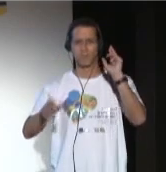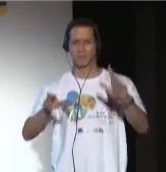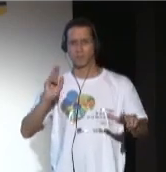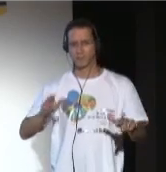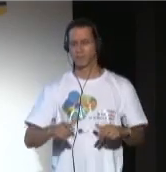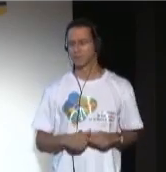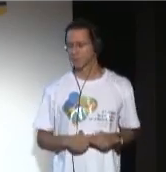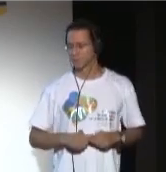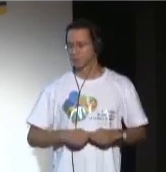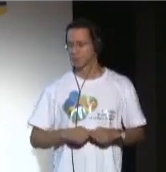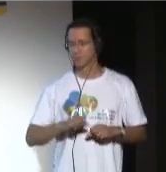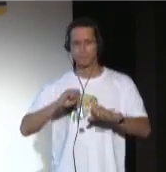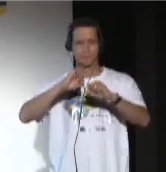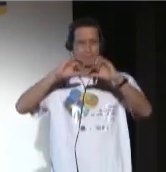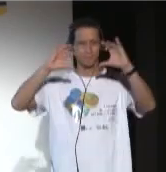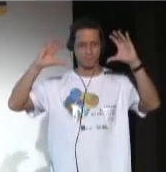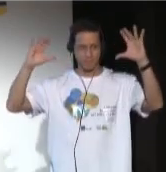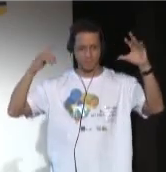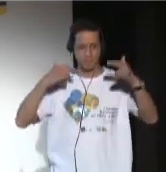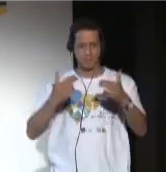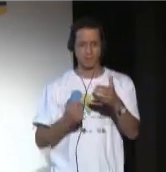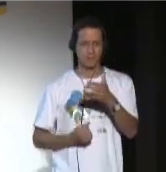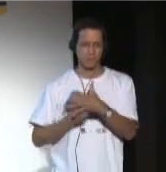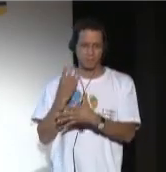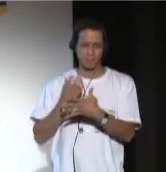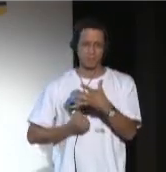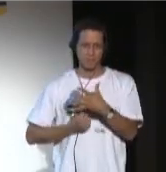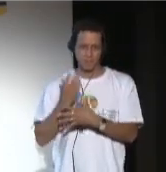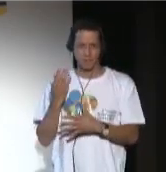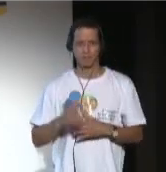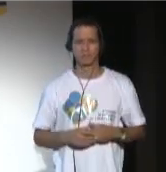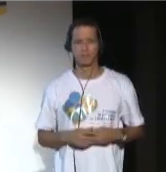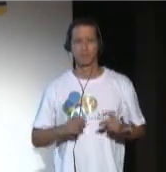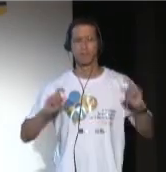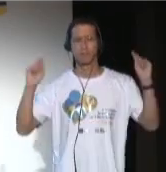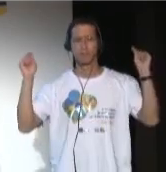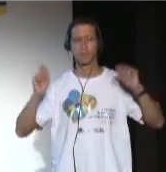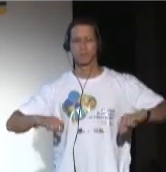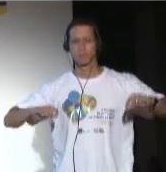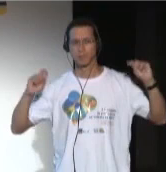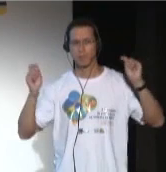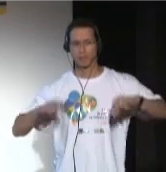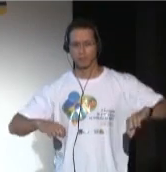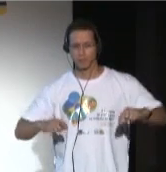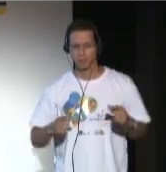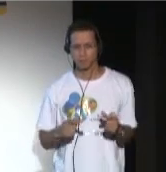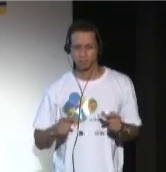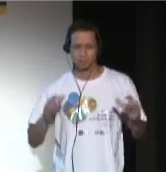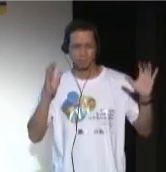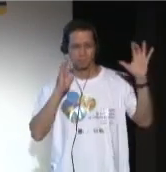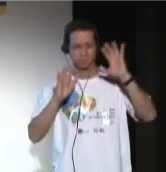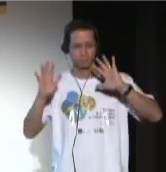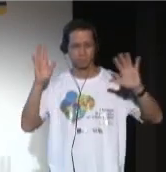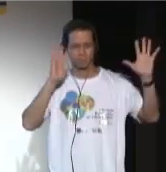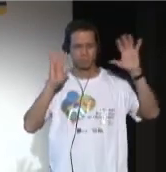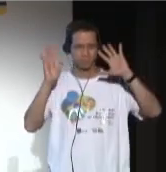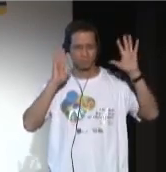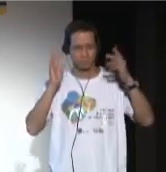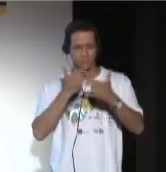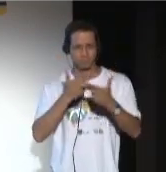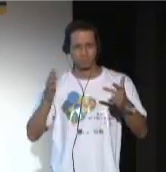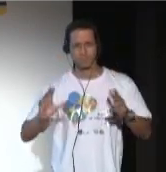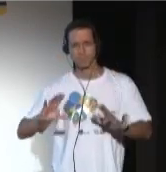A imaginação, a criatividade, a possibilidade de refletir sobre as